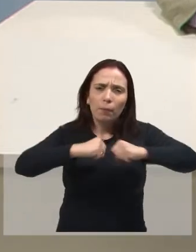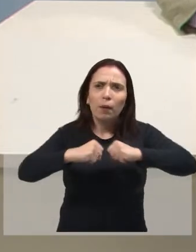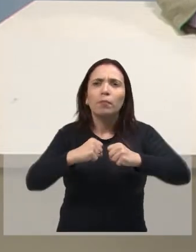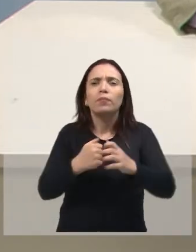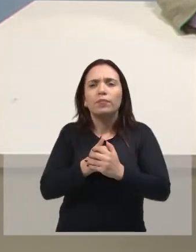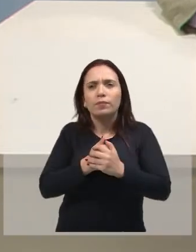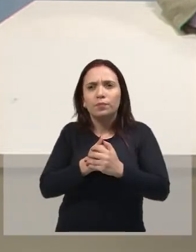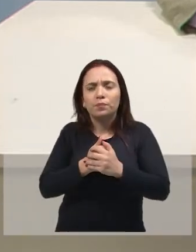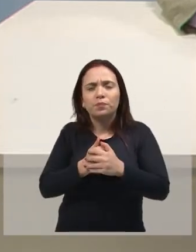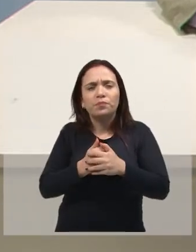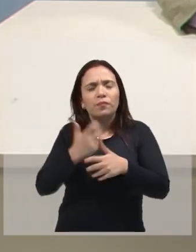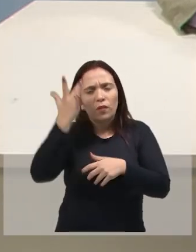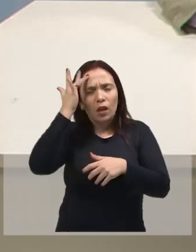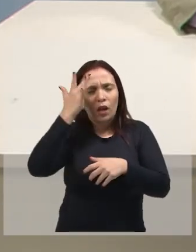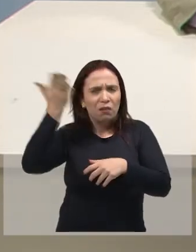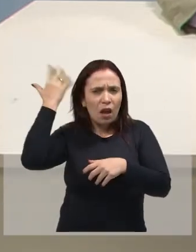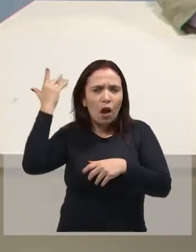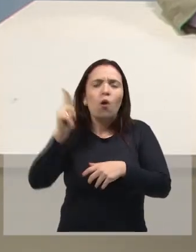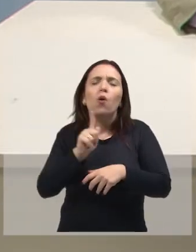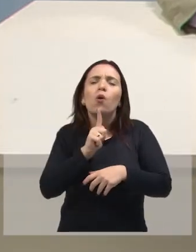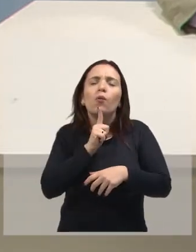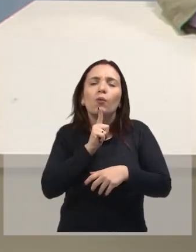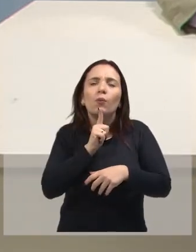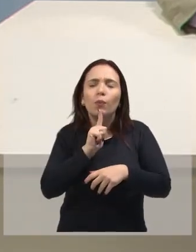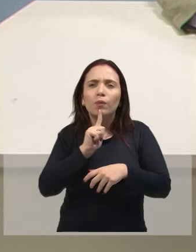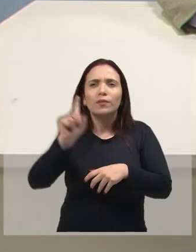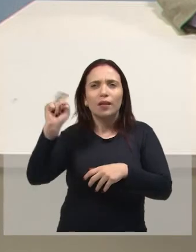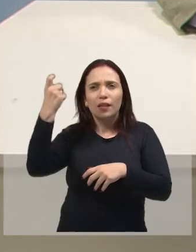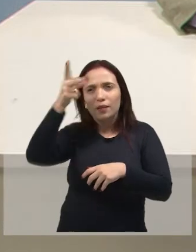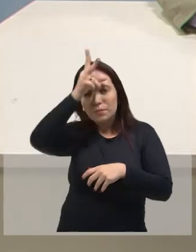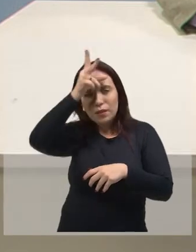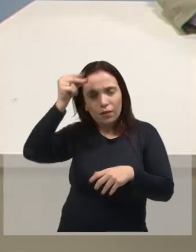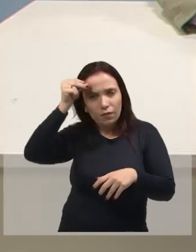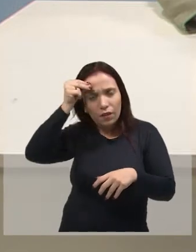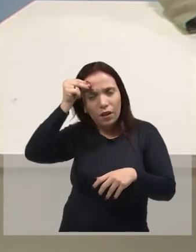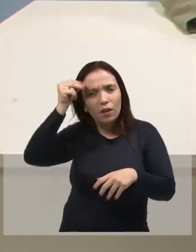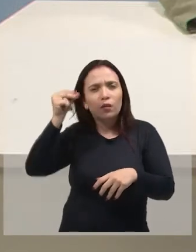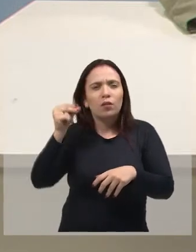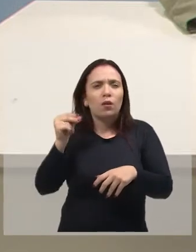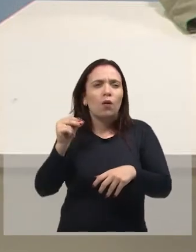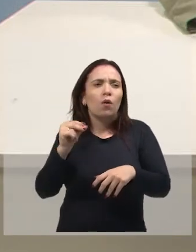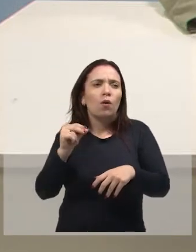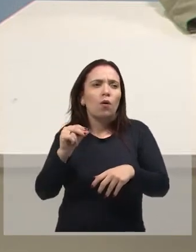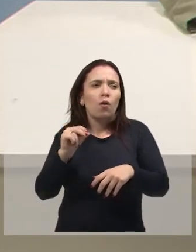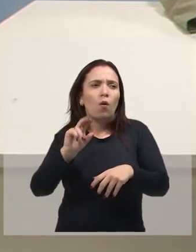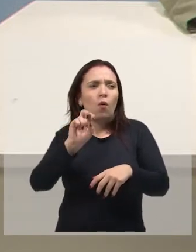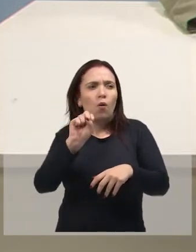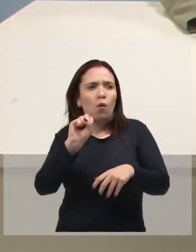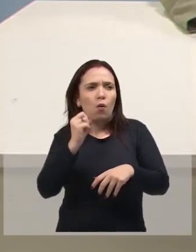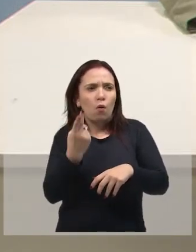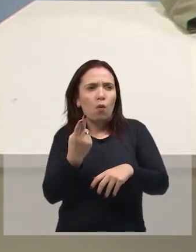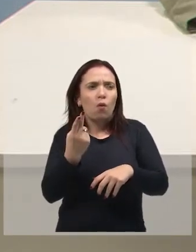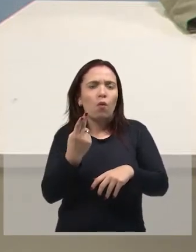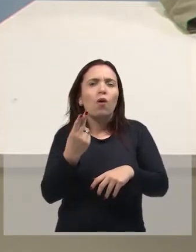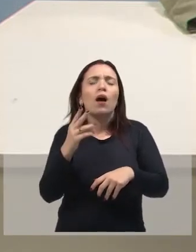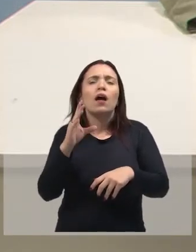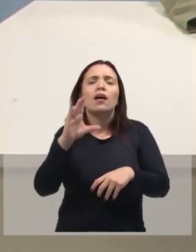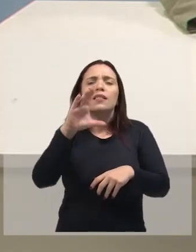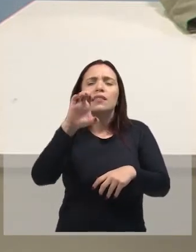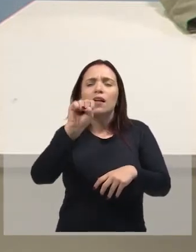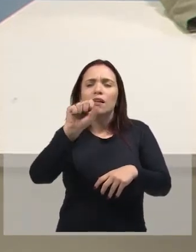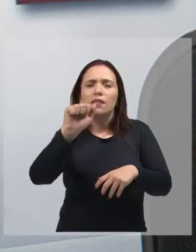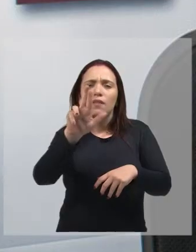ou foi pelo Lúcio Alcântara, prefeito, ou foi o César